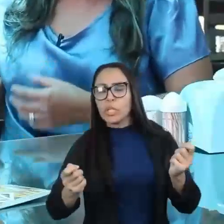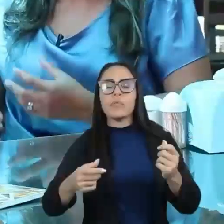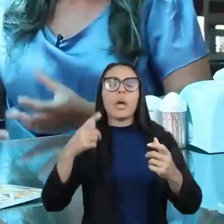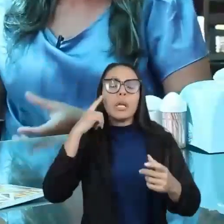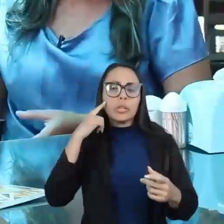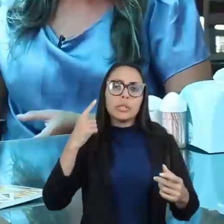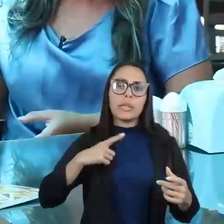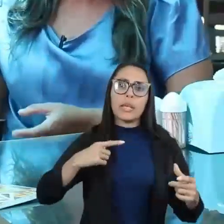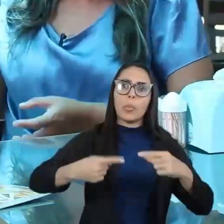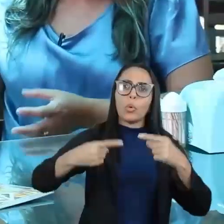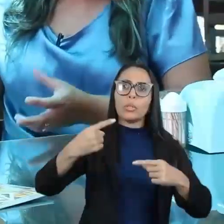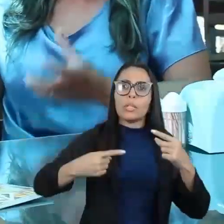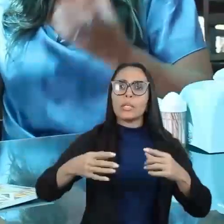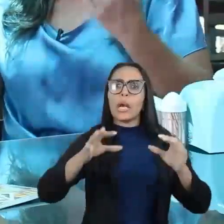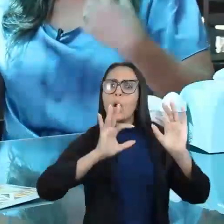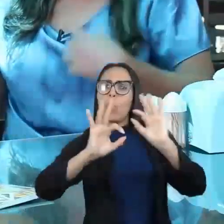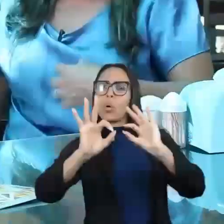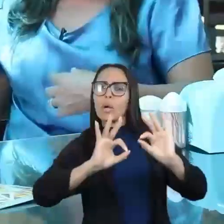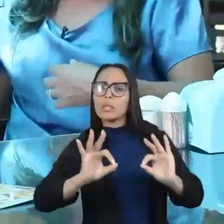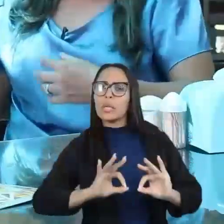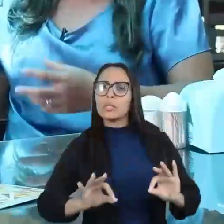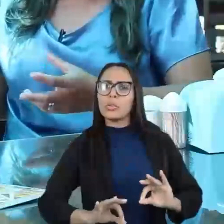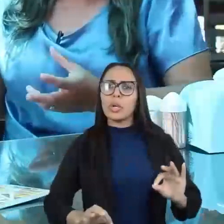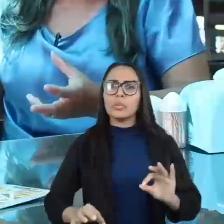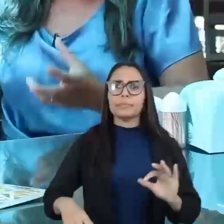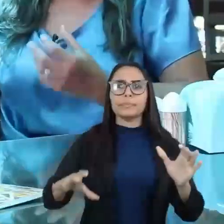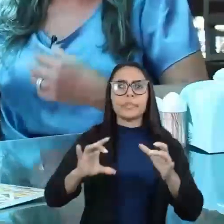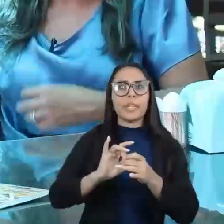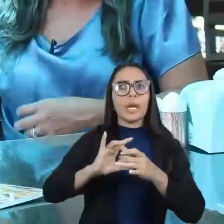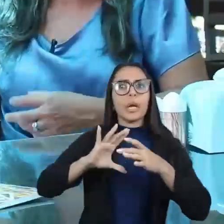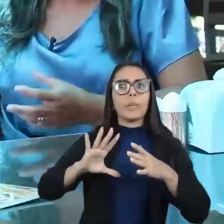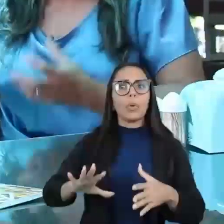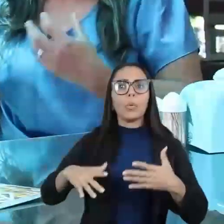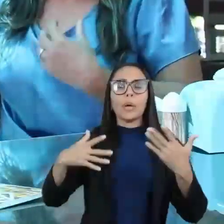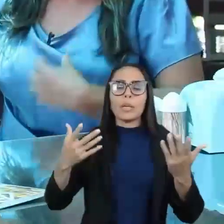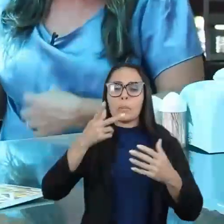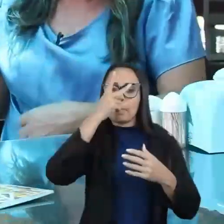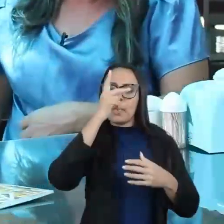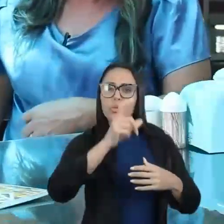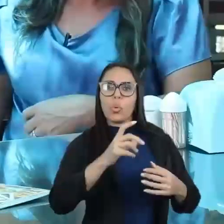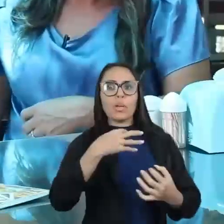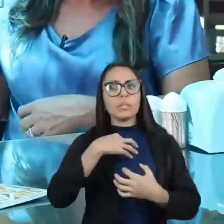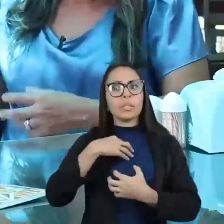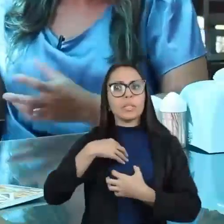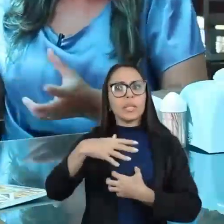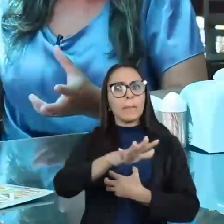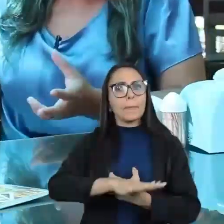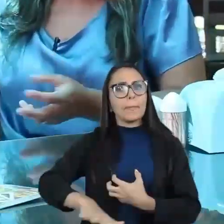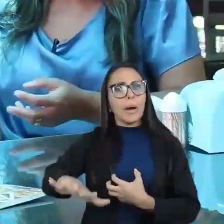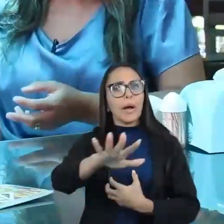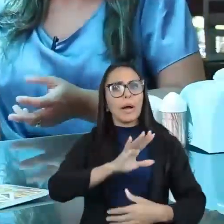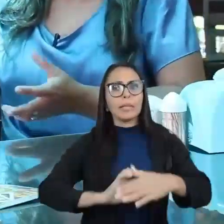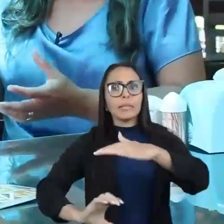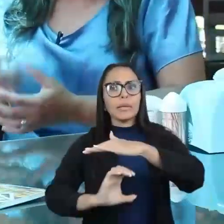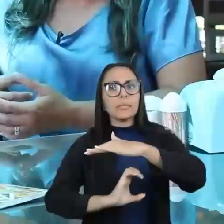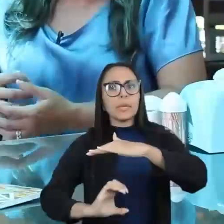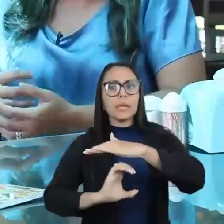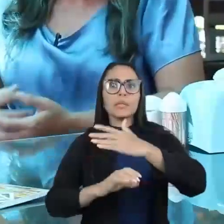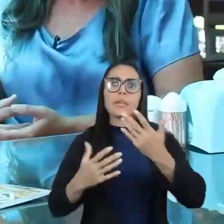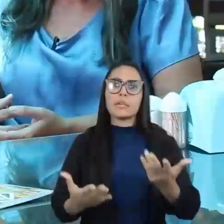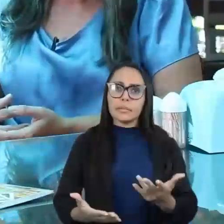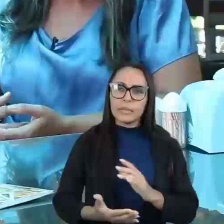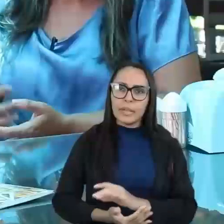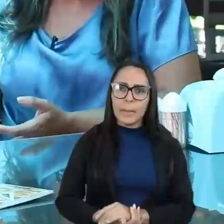política organizacional de abrir, né, para que o colaborador ele se sinta parte da empresa, né? Para que, isso